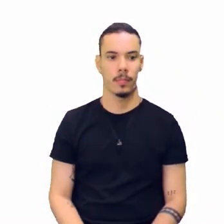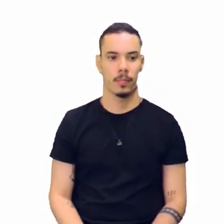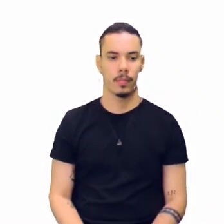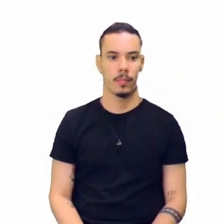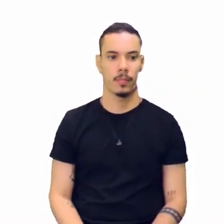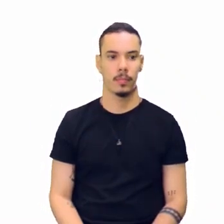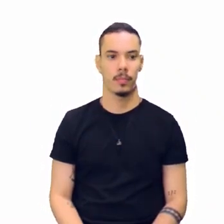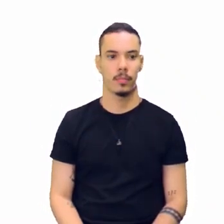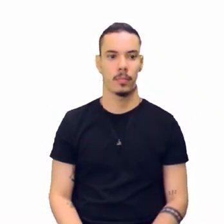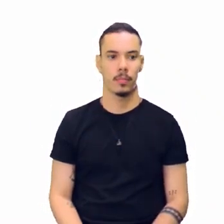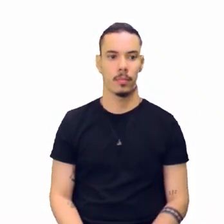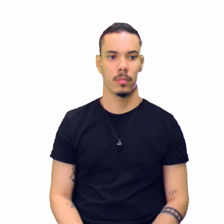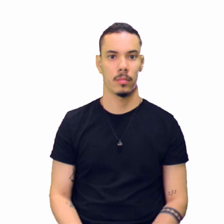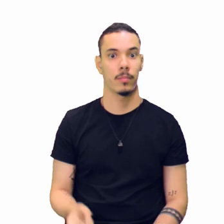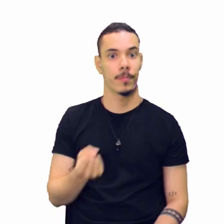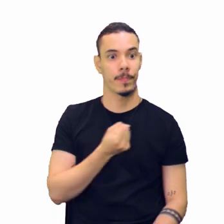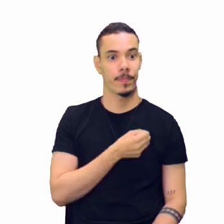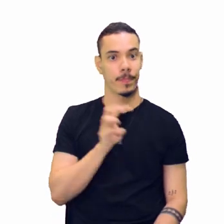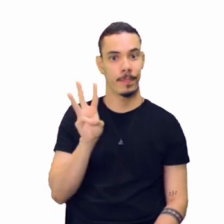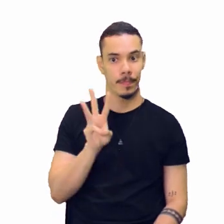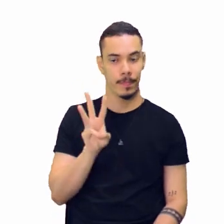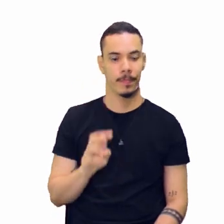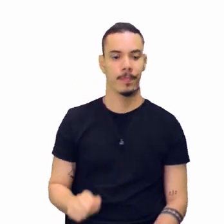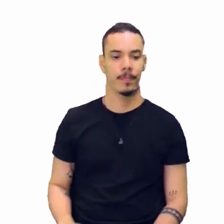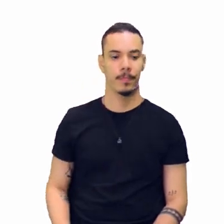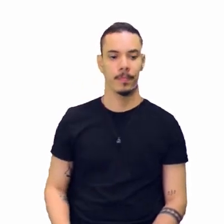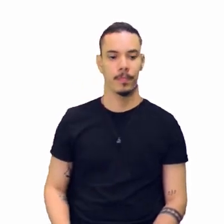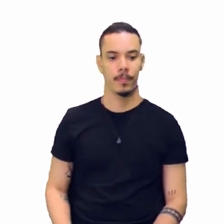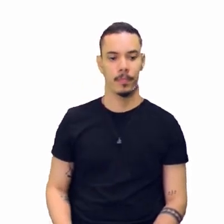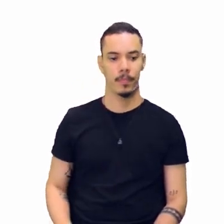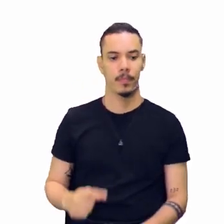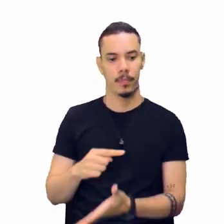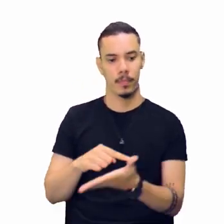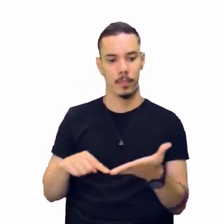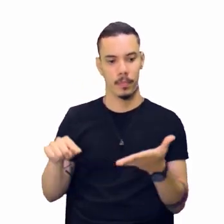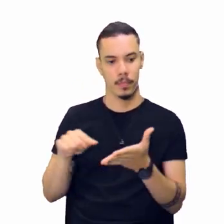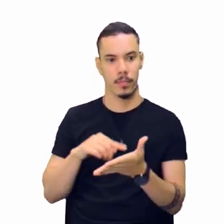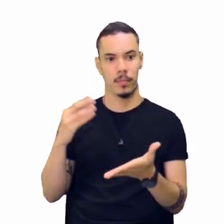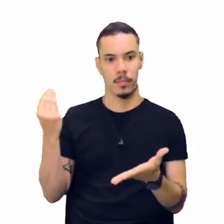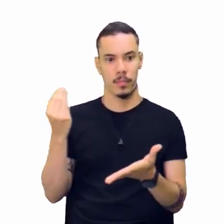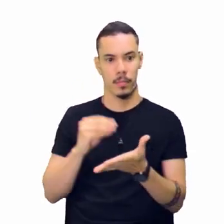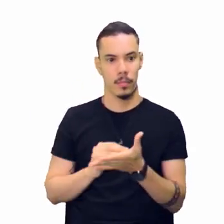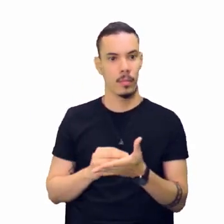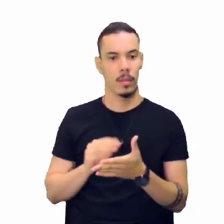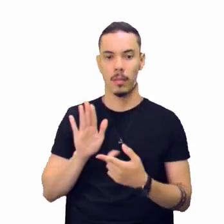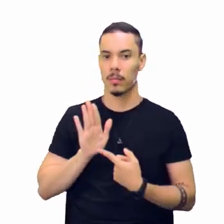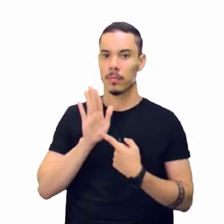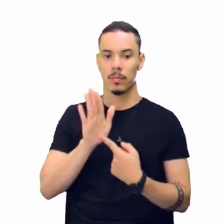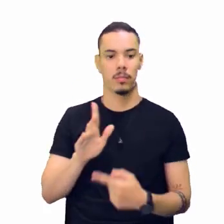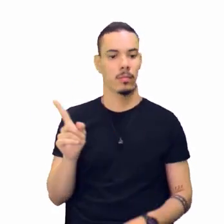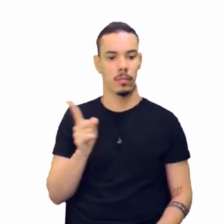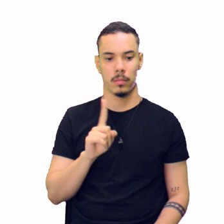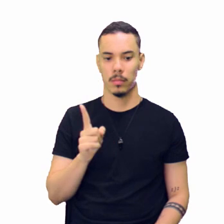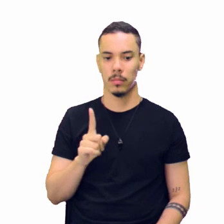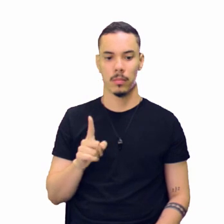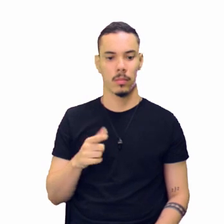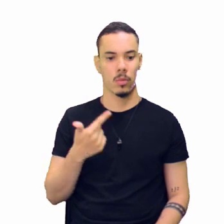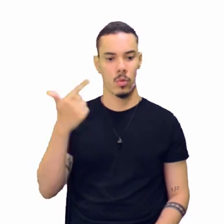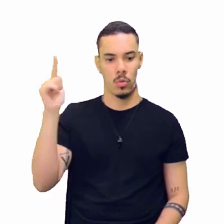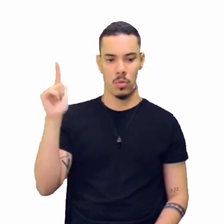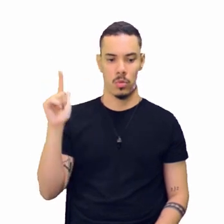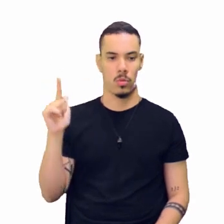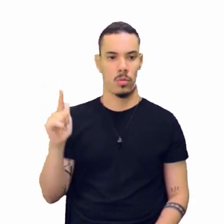Vamos agora, questão 3. Marque a alternativa com a sentença que não apresenta nenhum